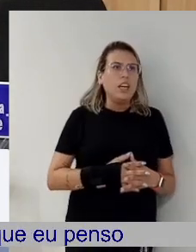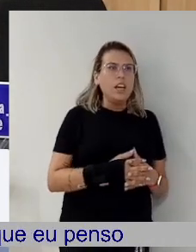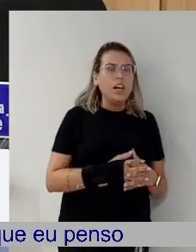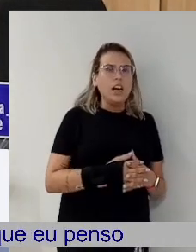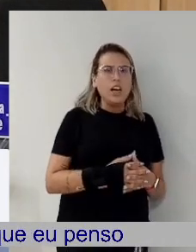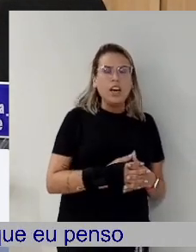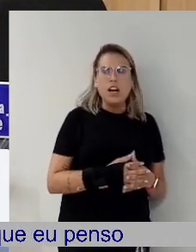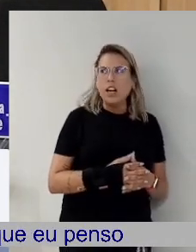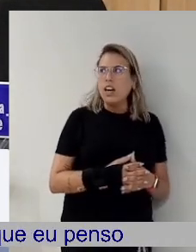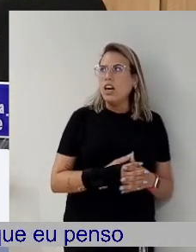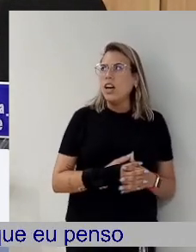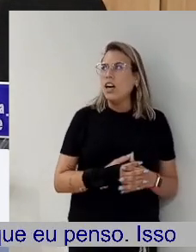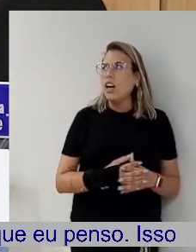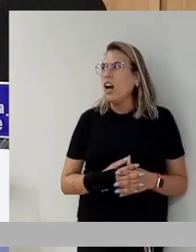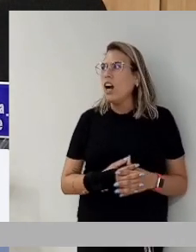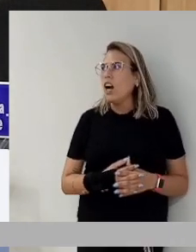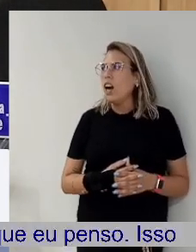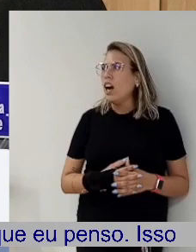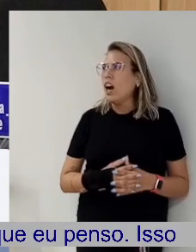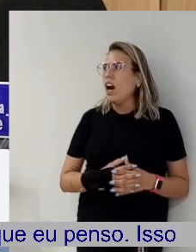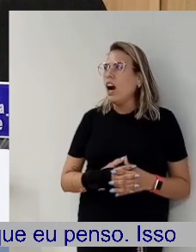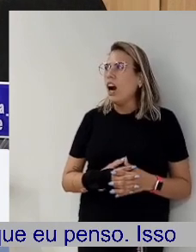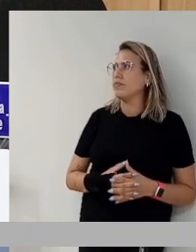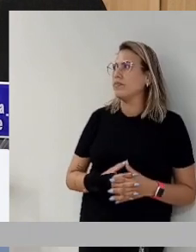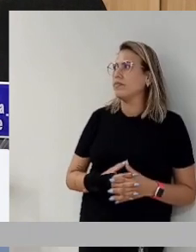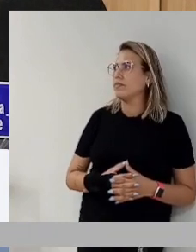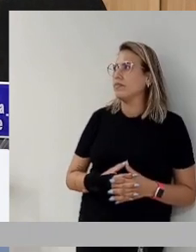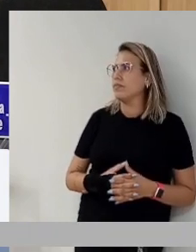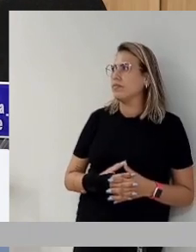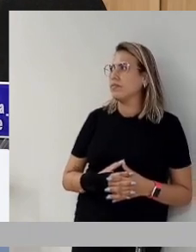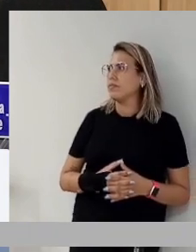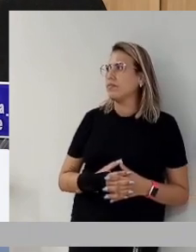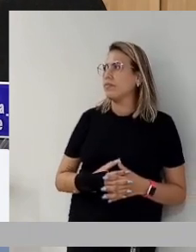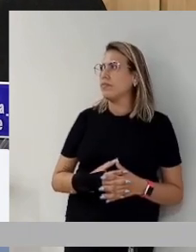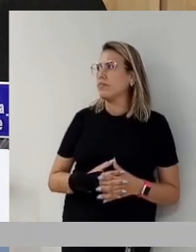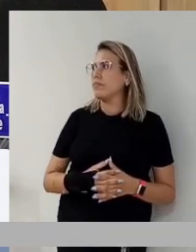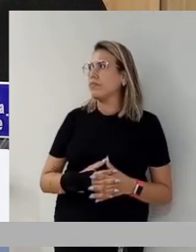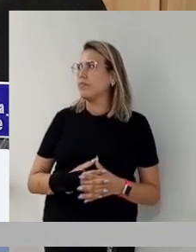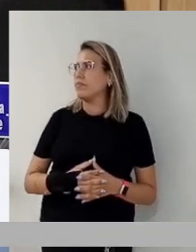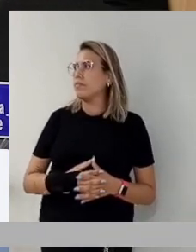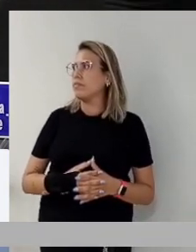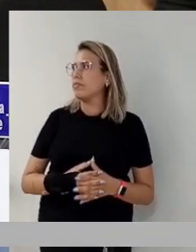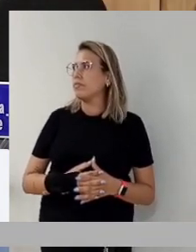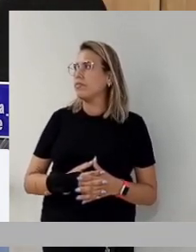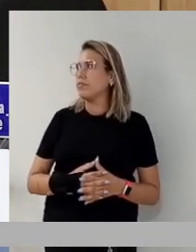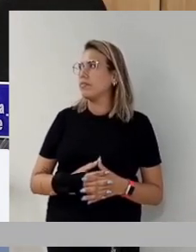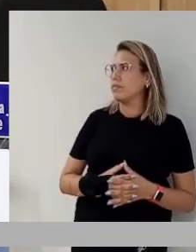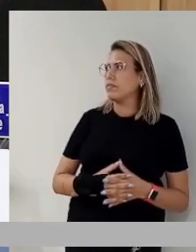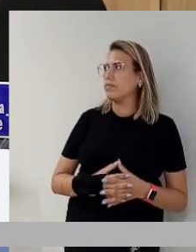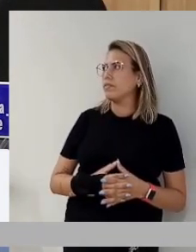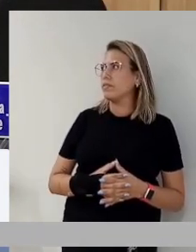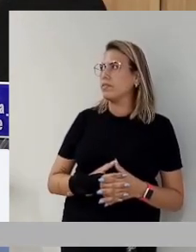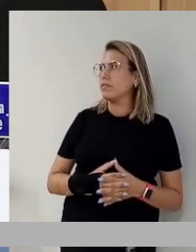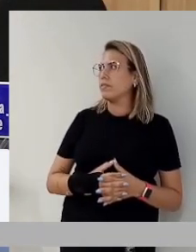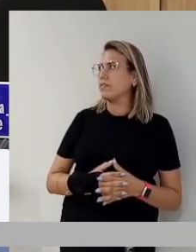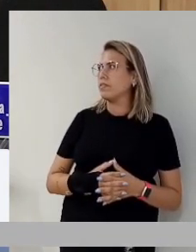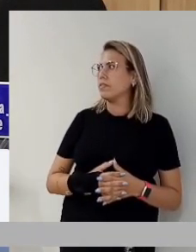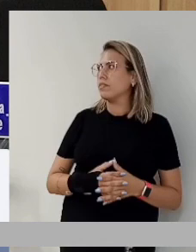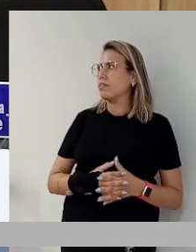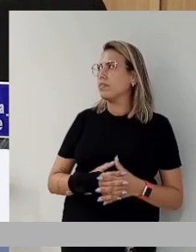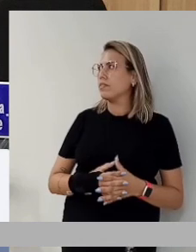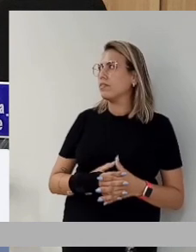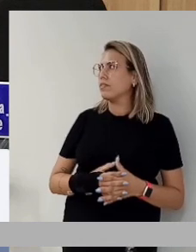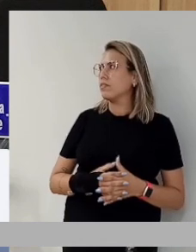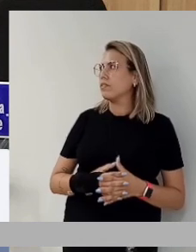penso isso que eu penso em relação aos posicionamentos